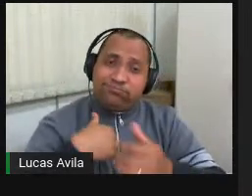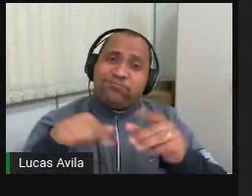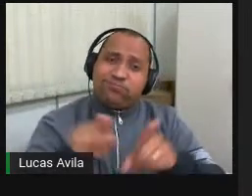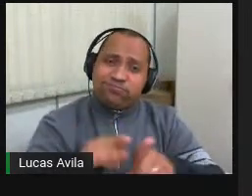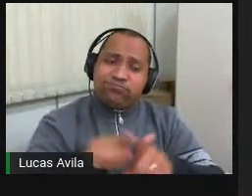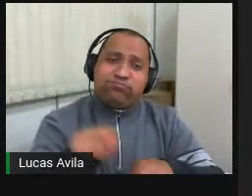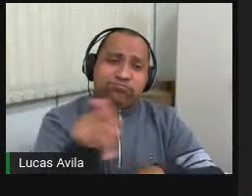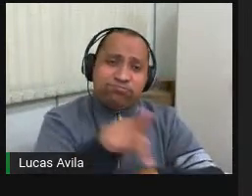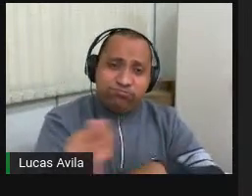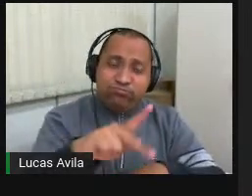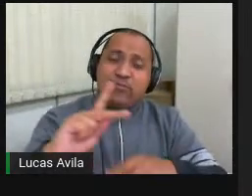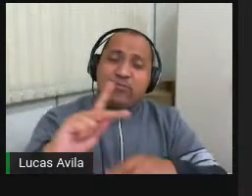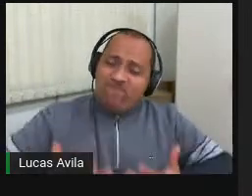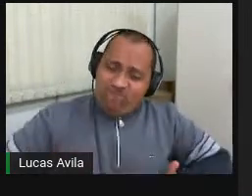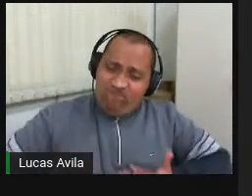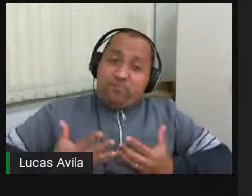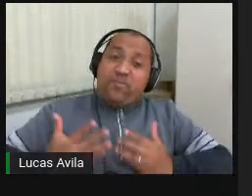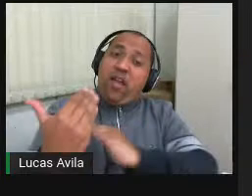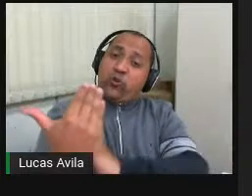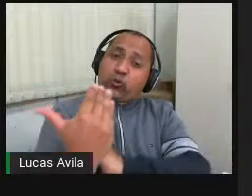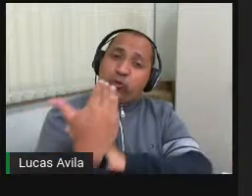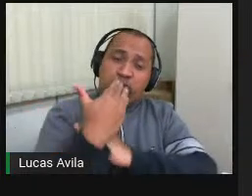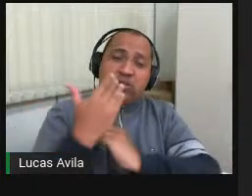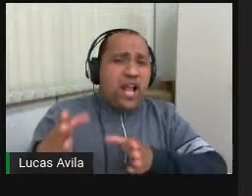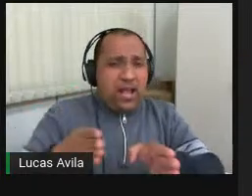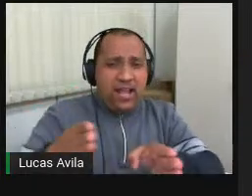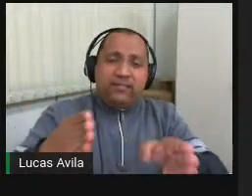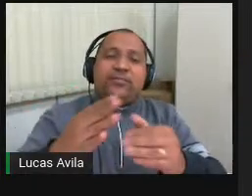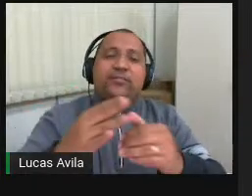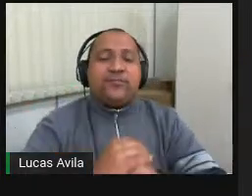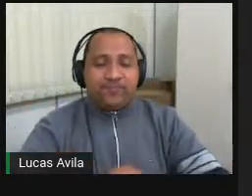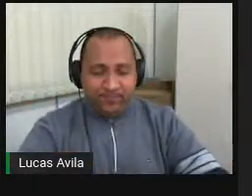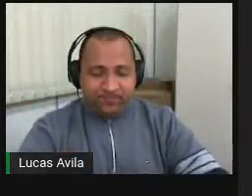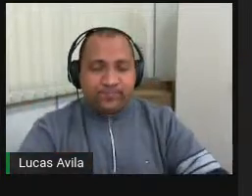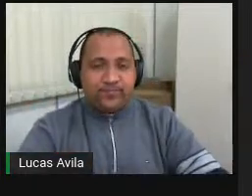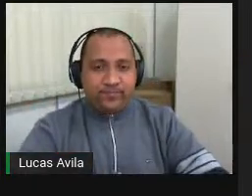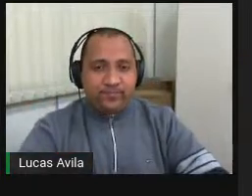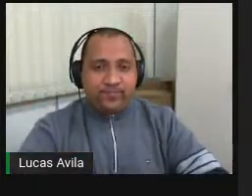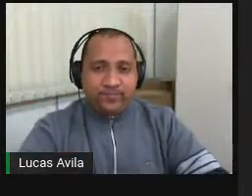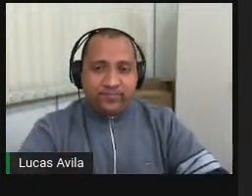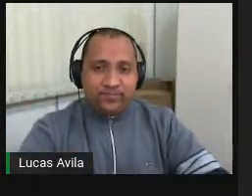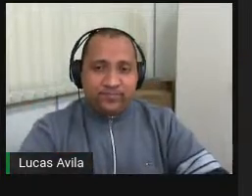que me inspiraram e continuam me inspirando a seguir a minha carreira.